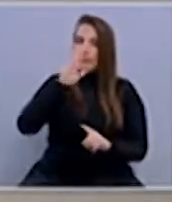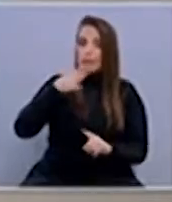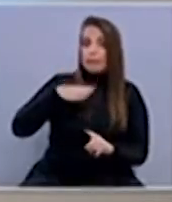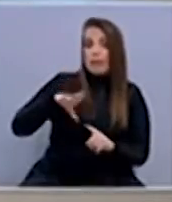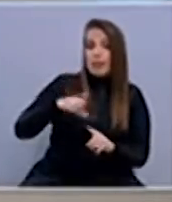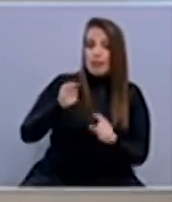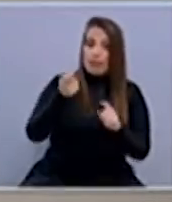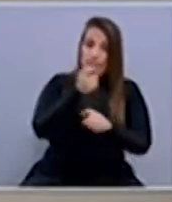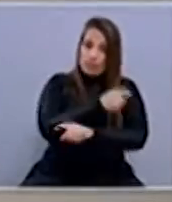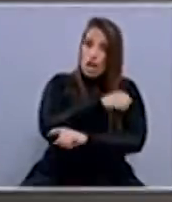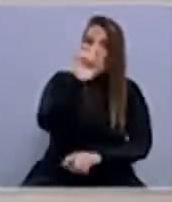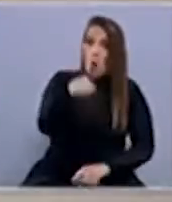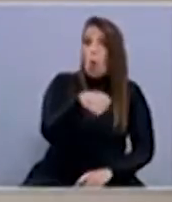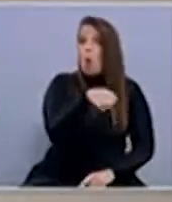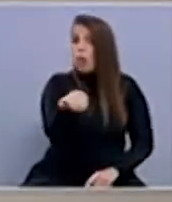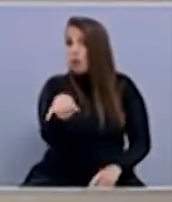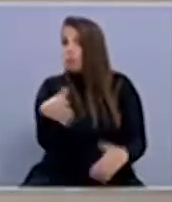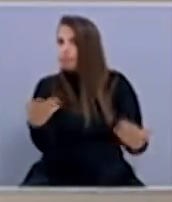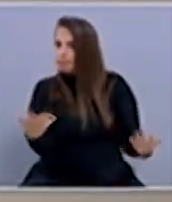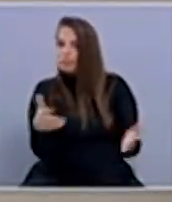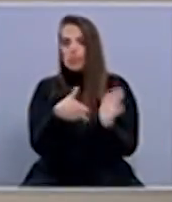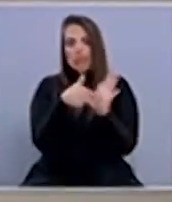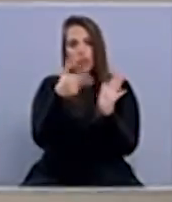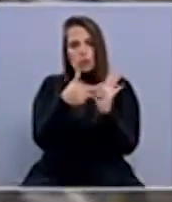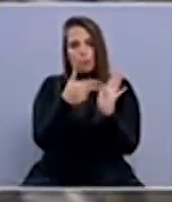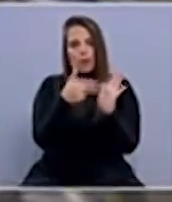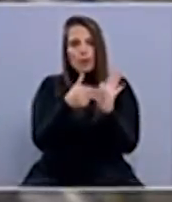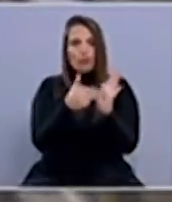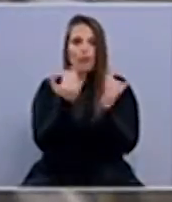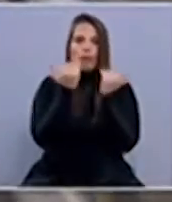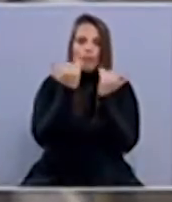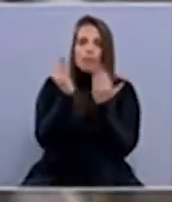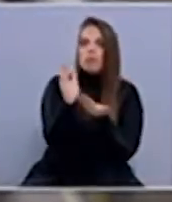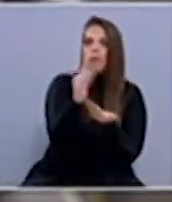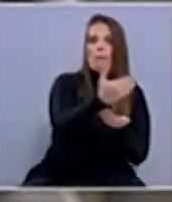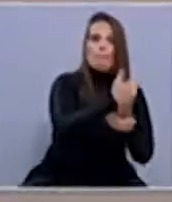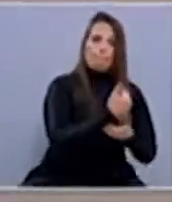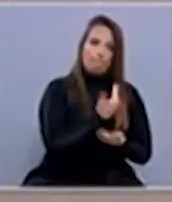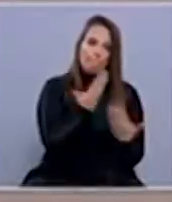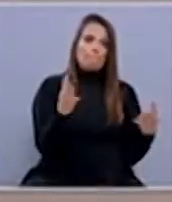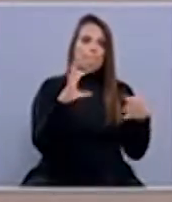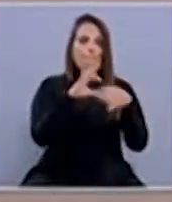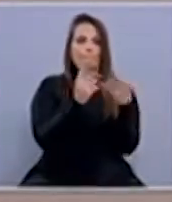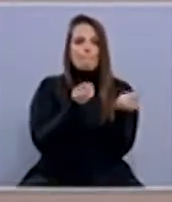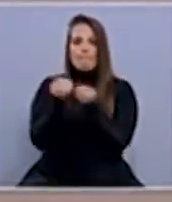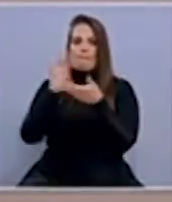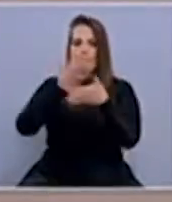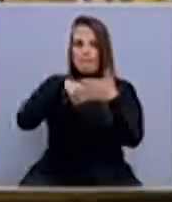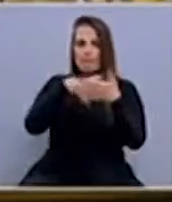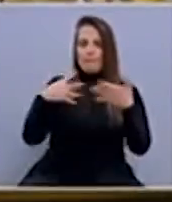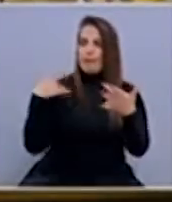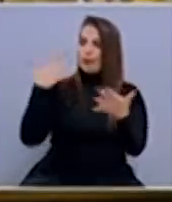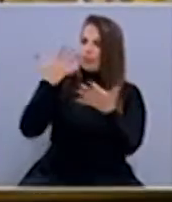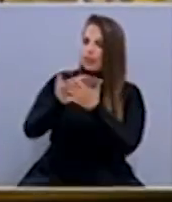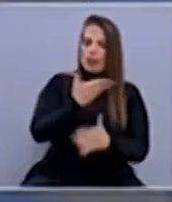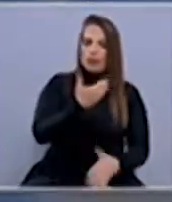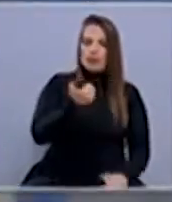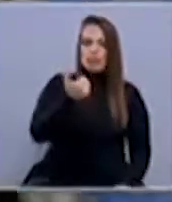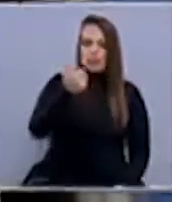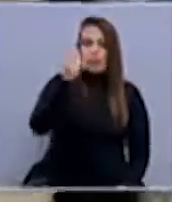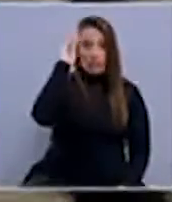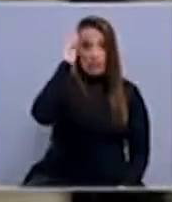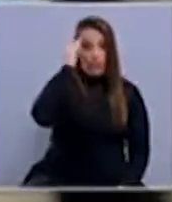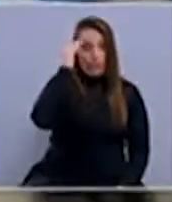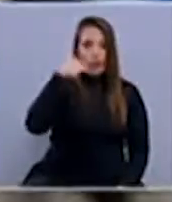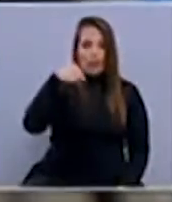vacina contra a Covid-19 e aguarda este levantamento. De acordo com o coordenador do plano, até 15 deste mês, em